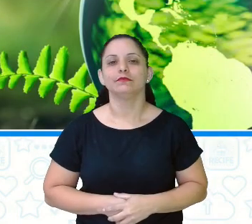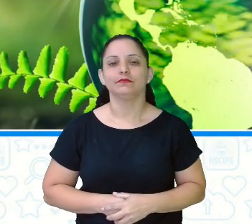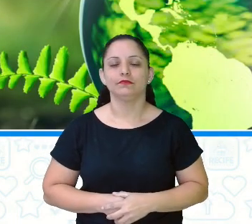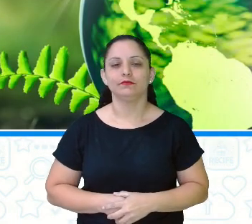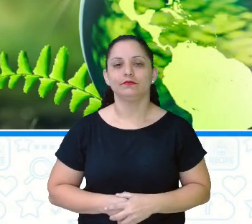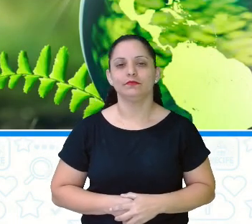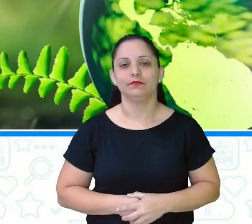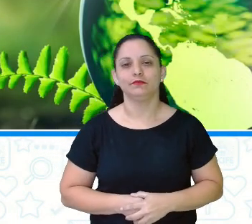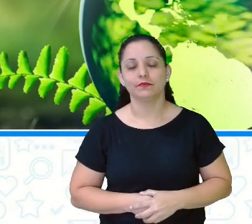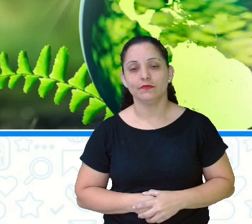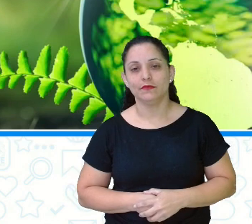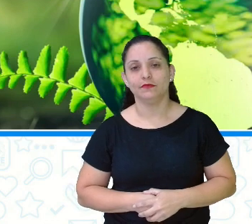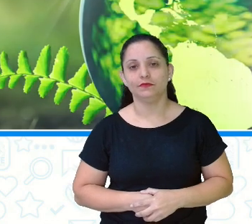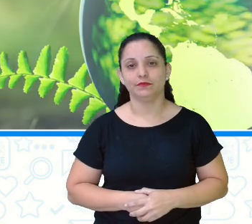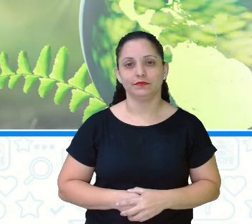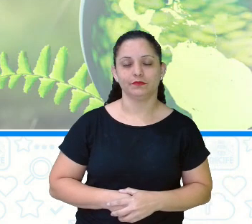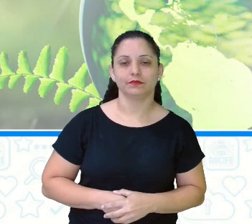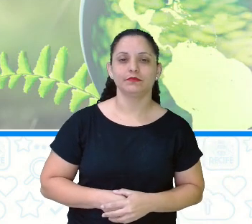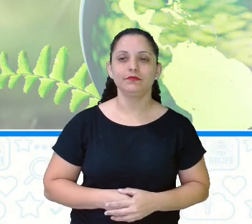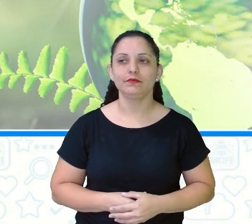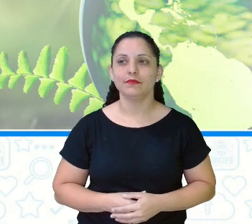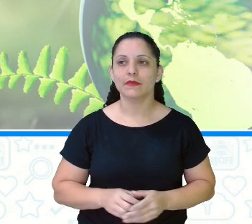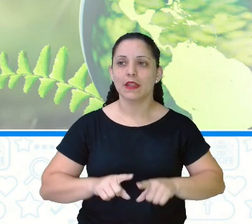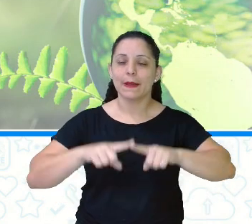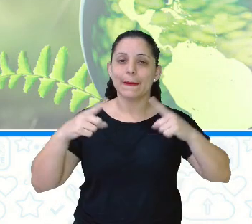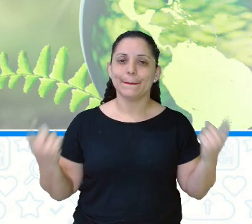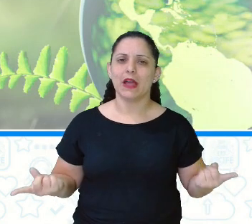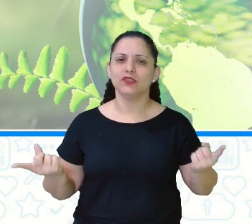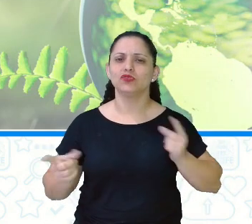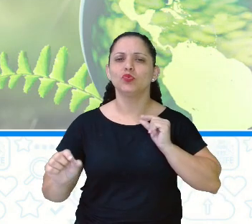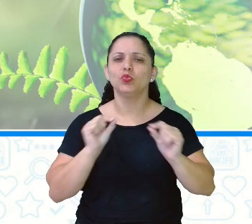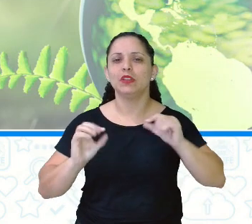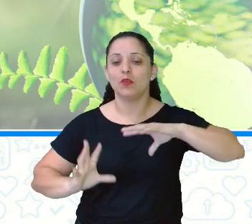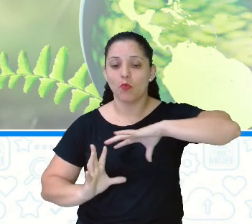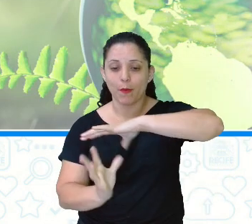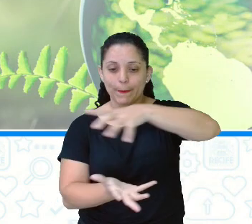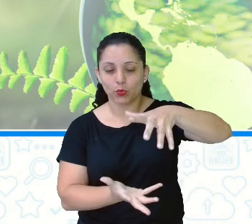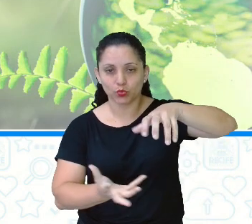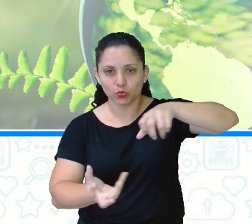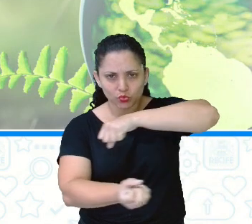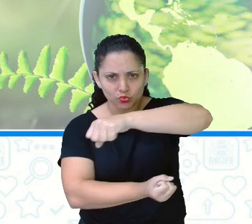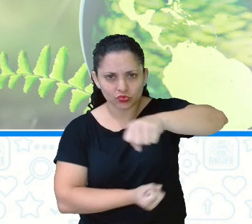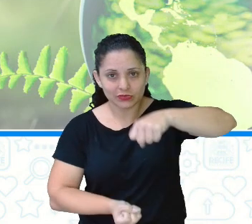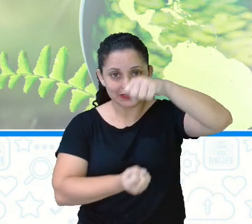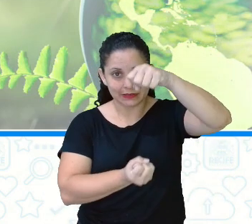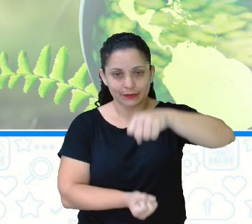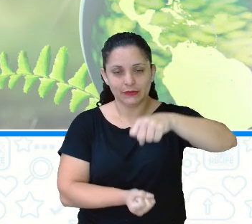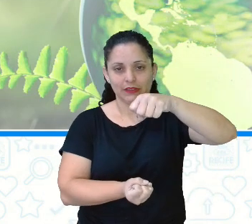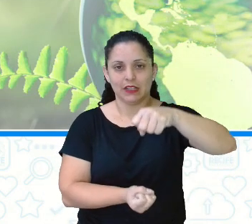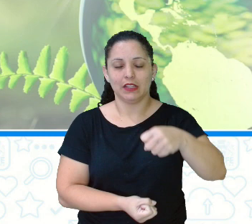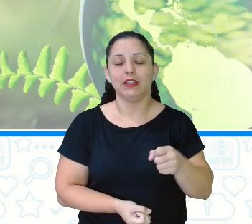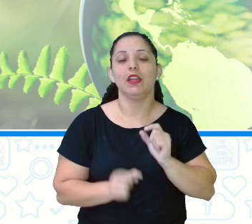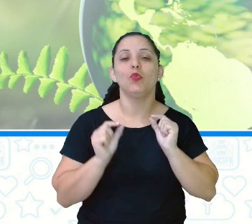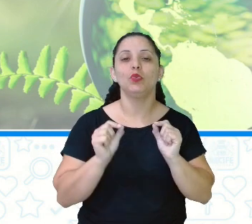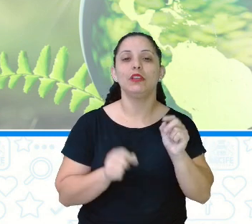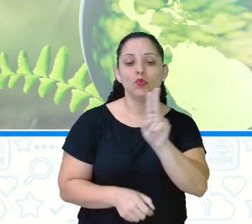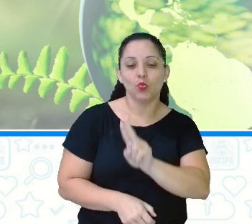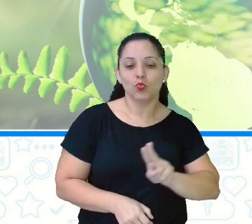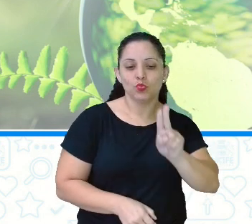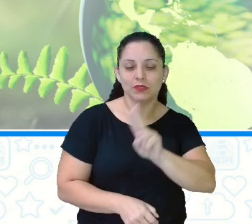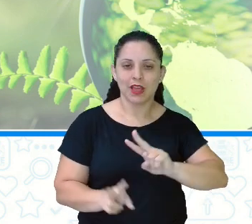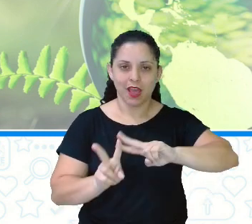conjunto de recursos naturais onde a gente vive, mas a sustentabilidade é isso aí, ó. É a capacidade de usufruir dos